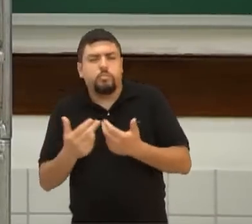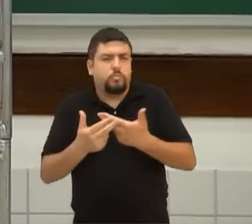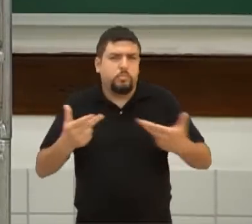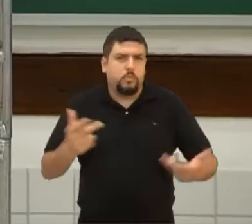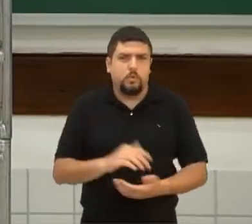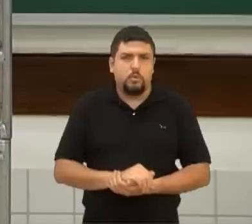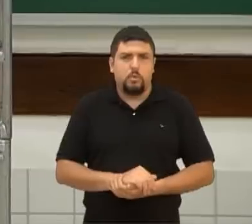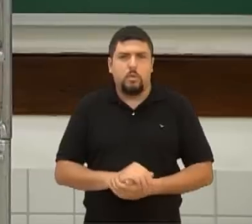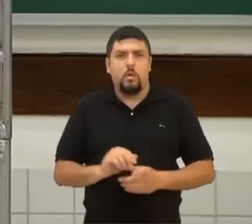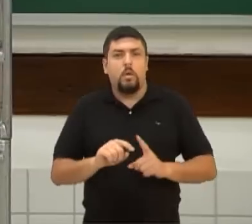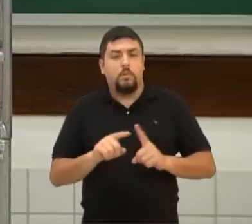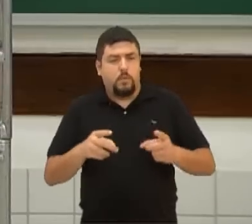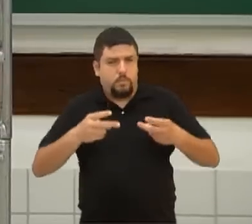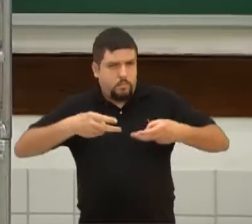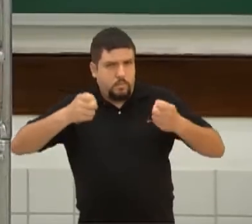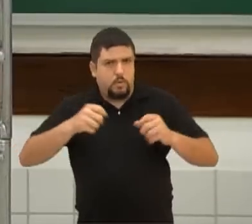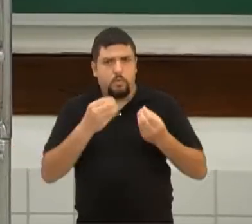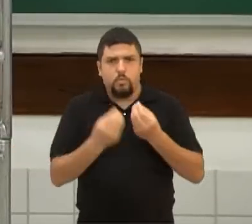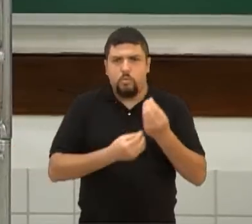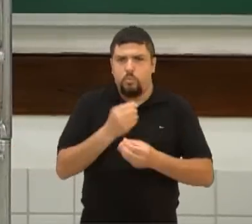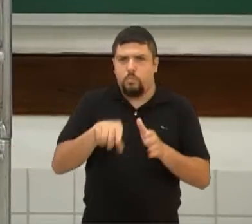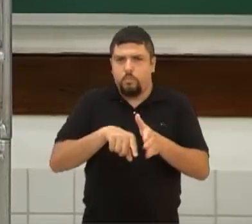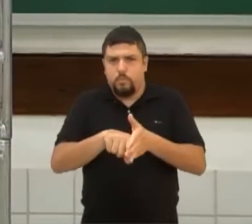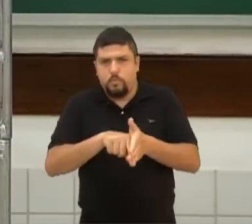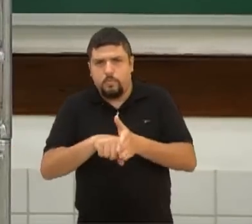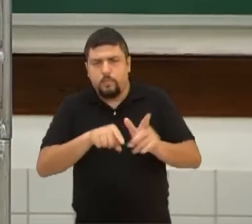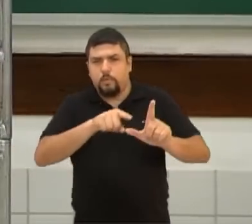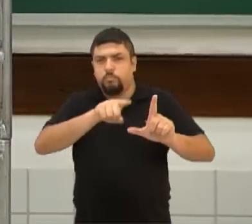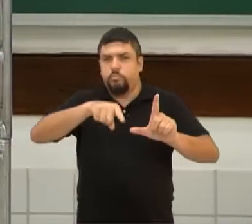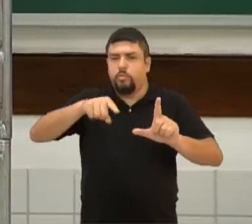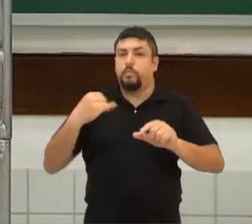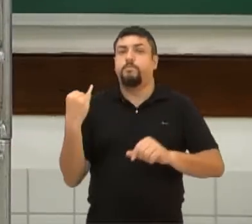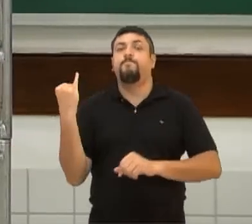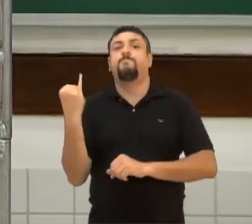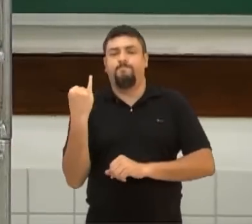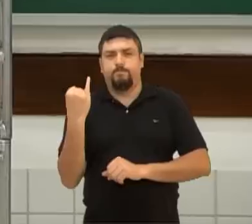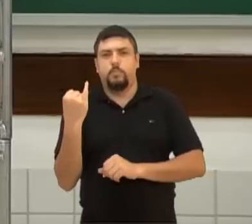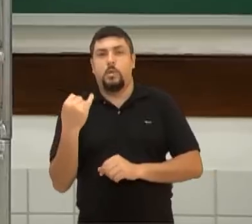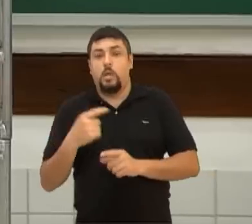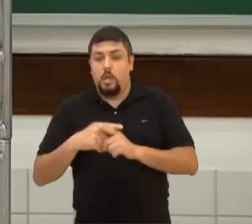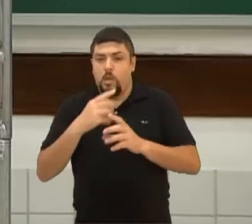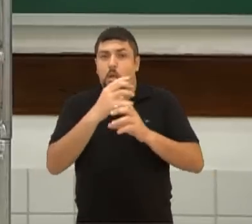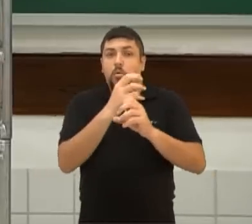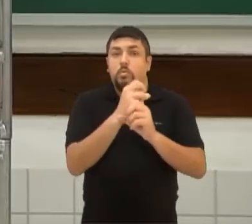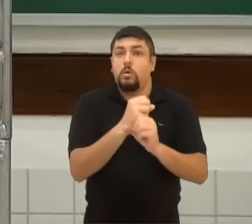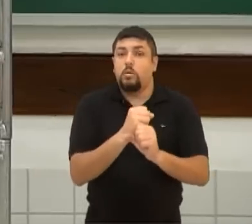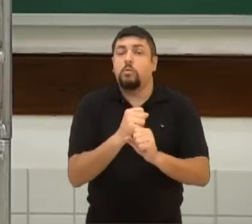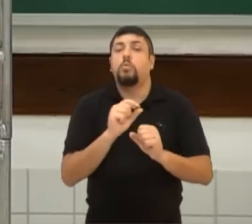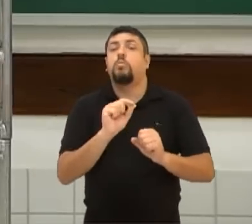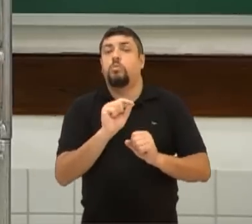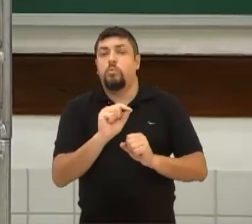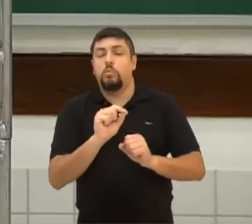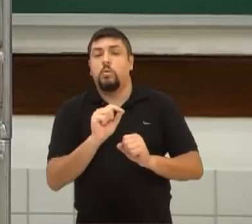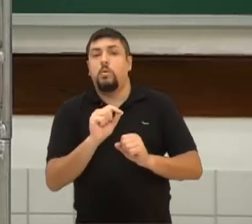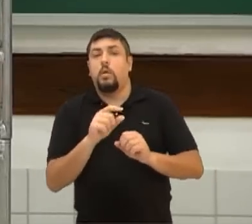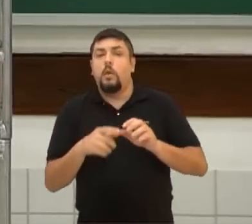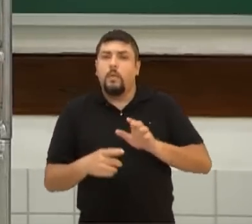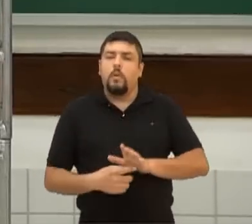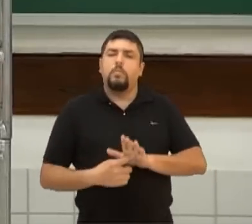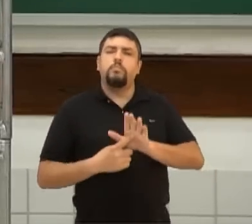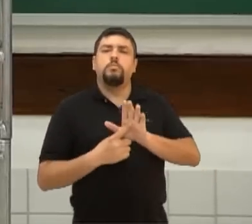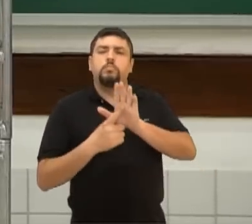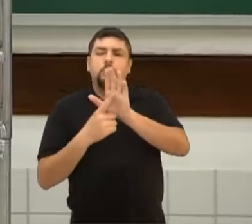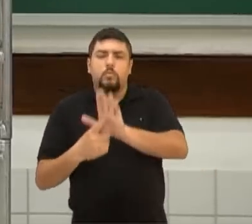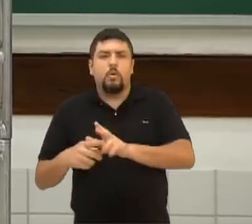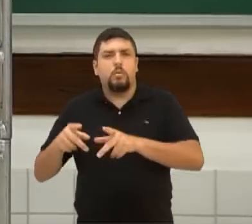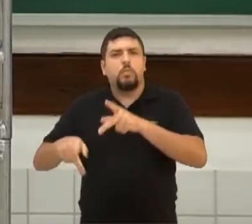como a estatística é importante. É uma ciência ali onde os cálculos fazem o quê? Mostram para a população